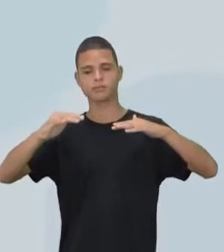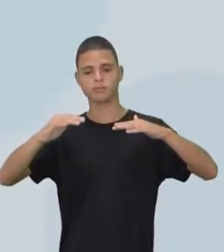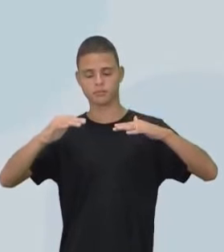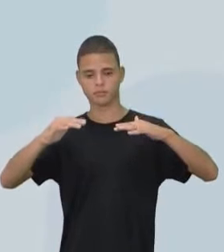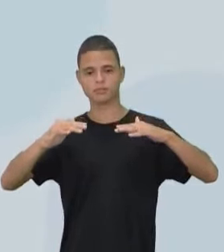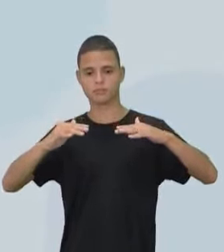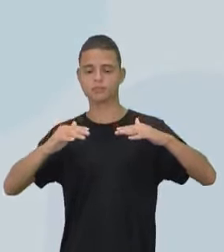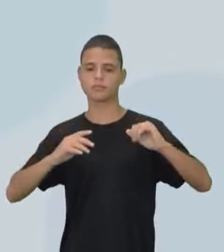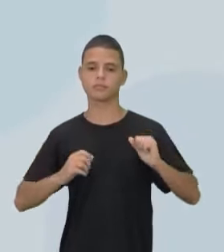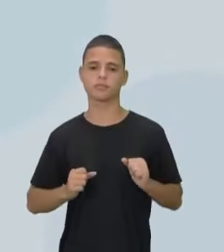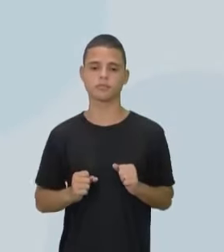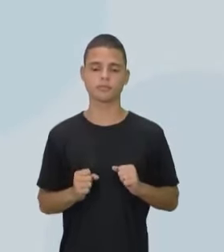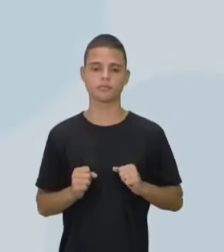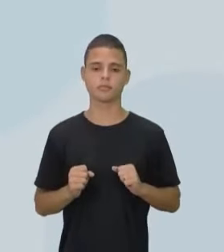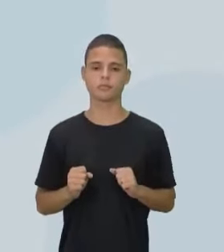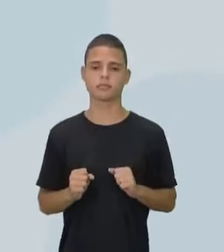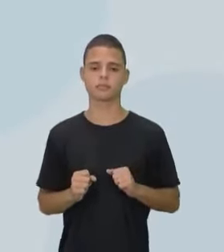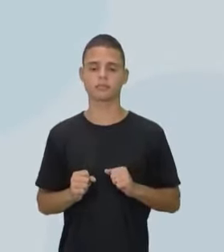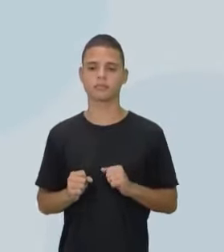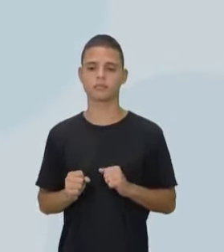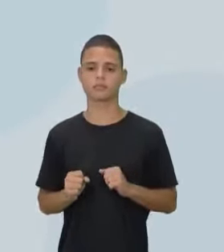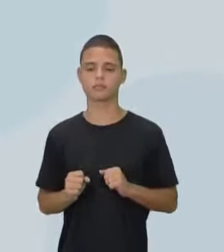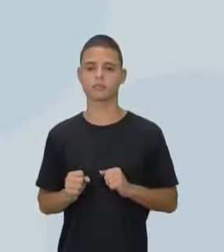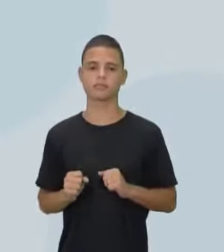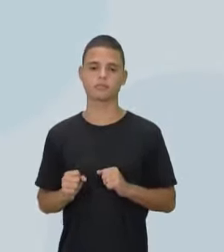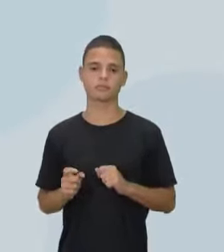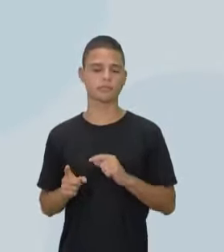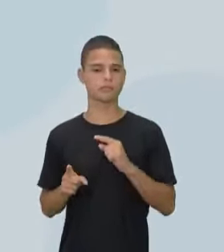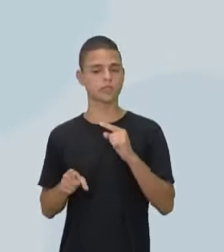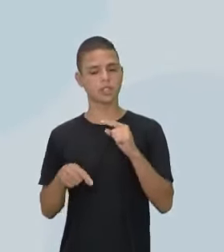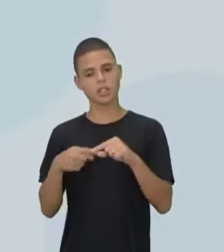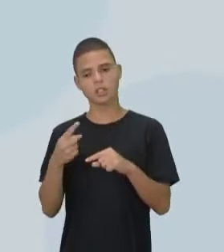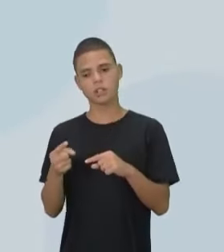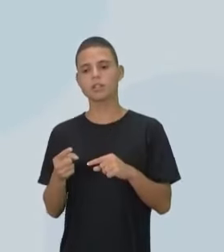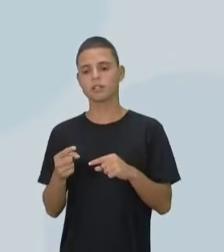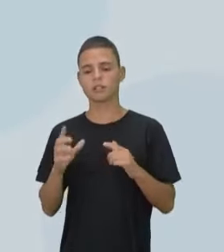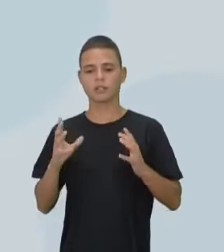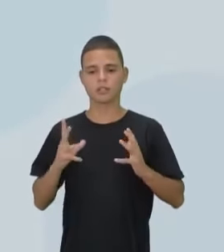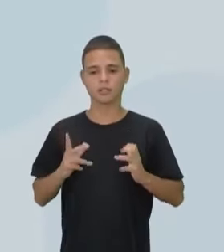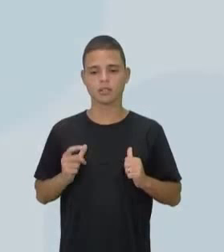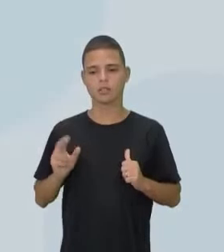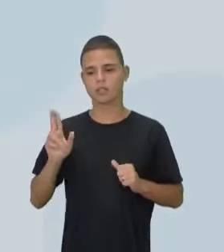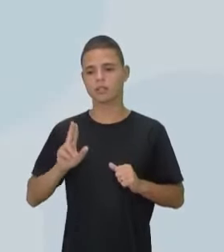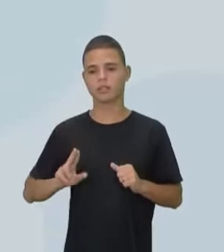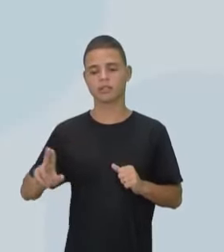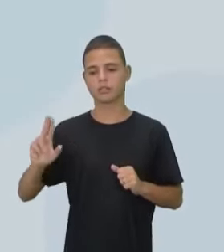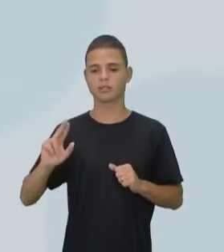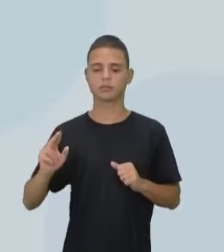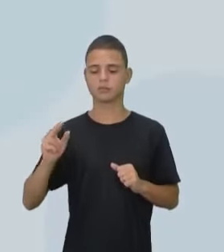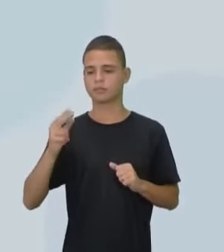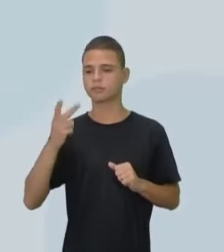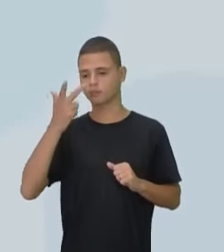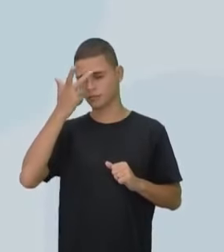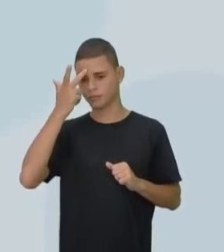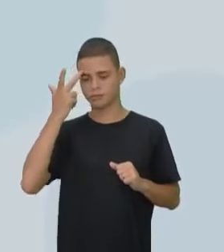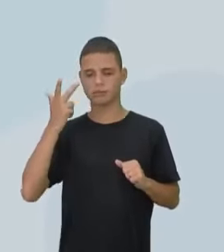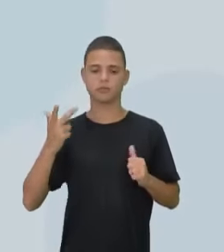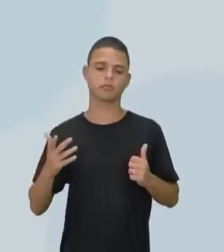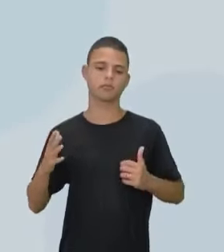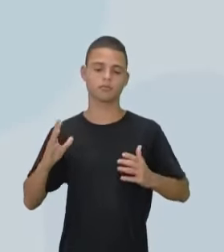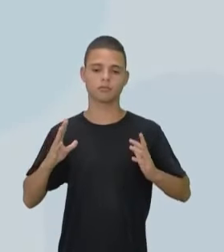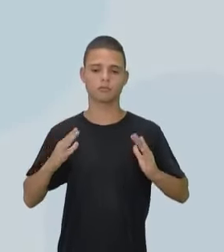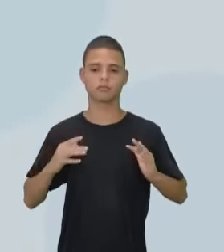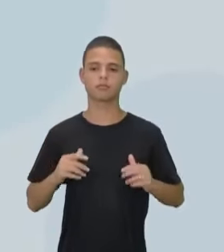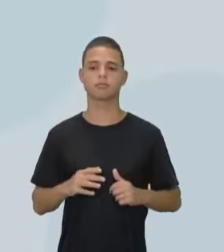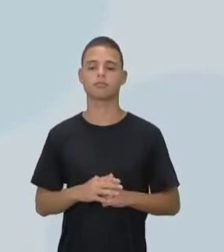porque está relacionado ao rio, né? E depois ele é limpo e volta a ser utilizado pelas pessoas. A gente tem um exemplo